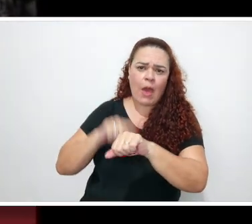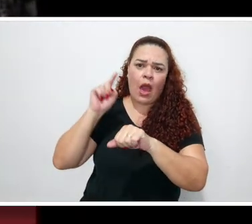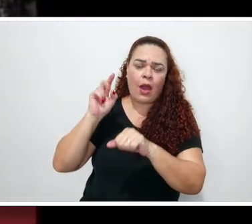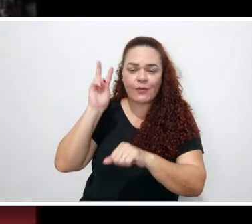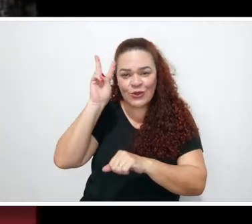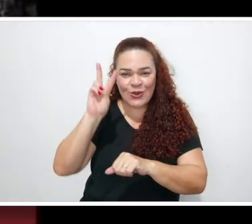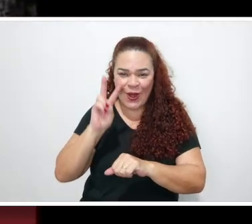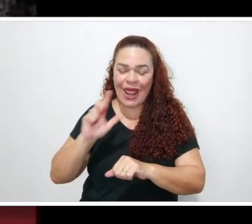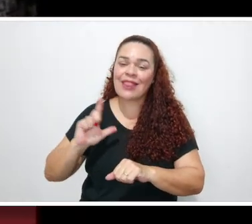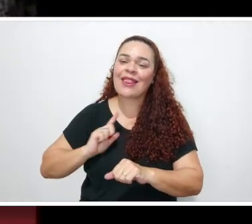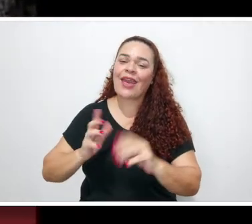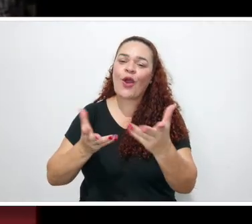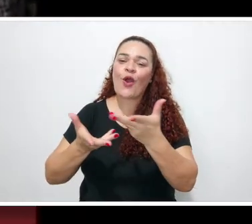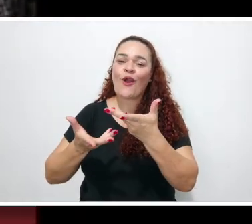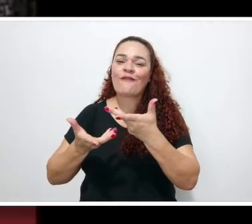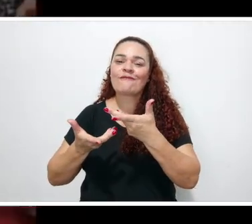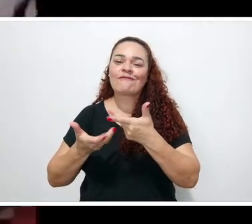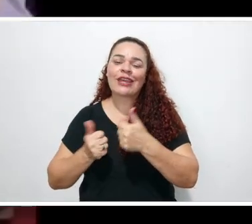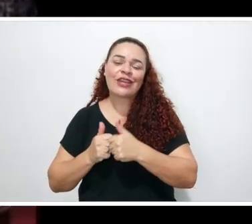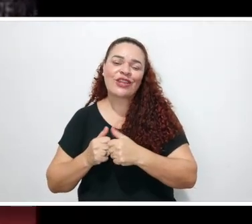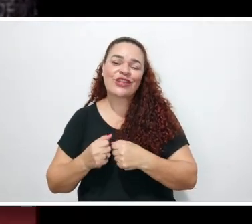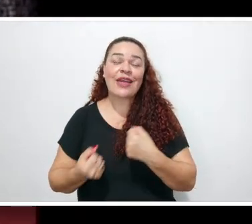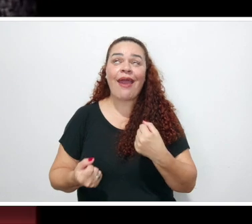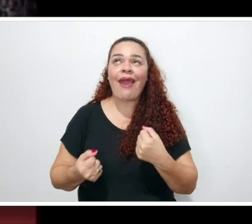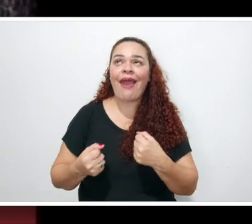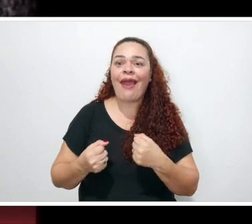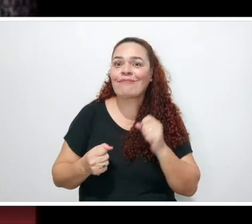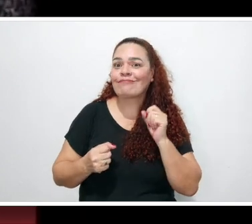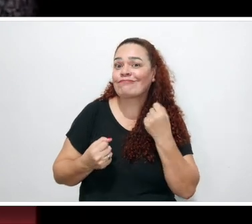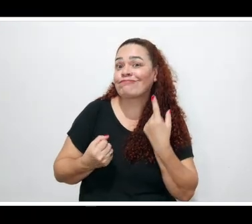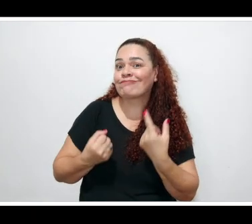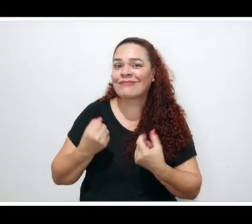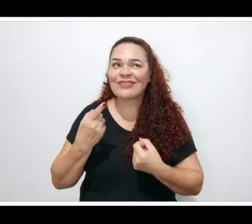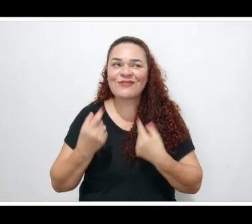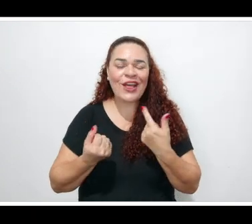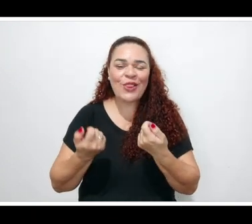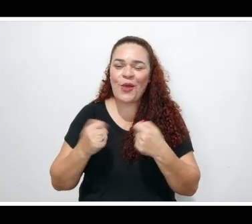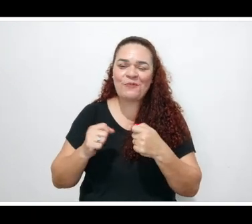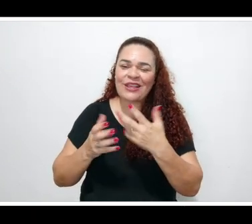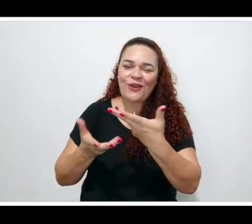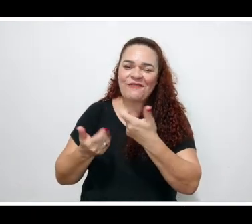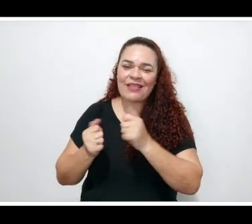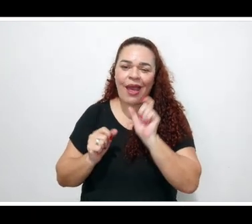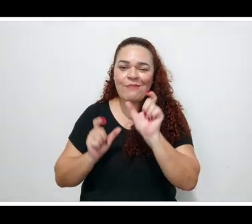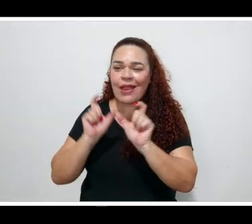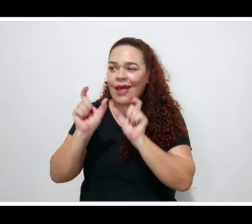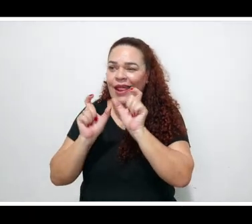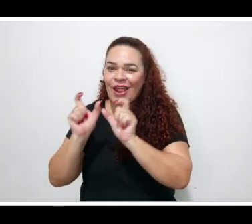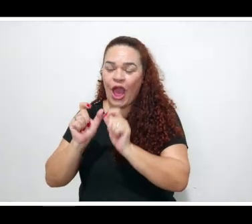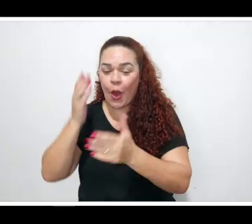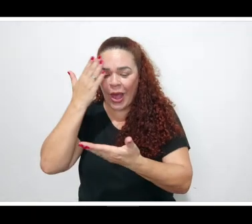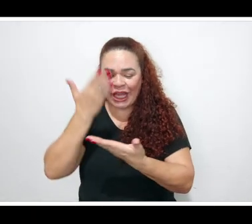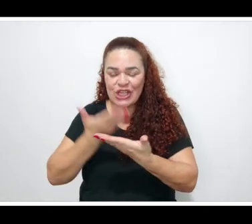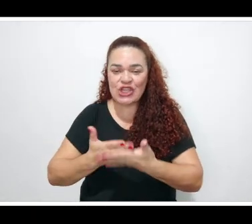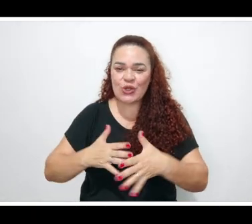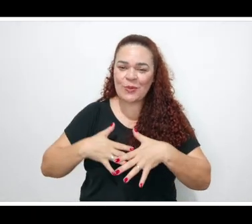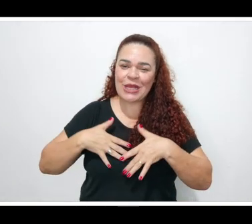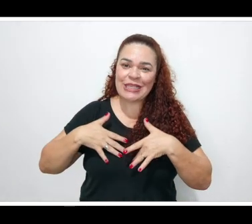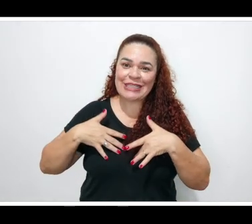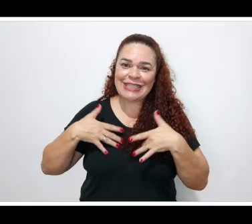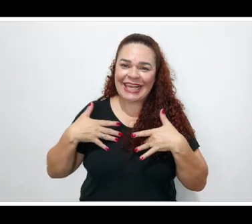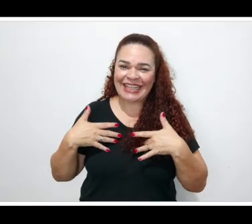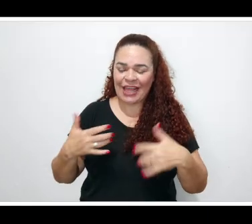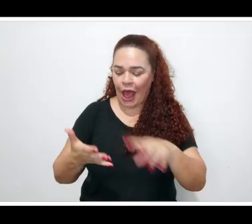Existe um convite, muitas vezes sem que nenhuma palavra seja dita. Eu acredito que o prazer pela